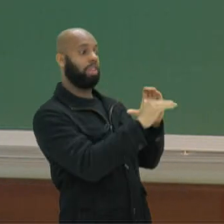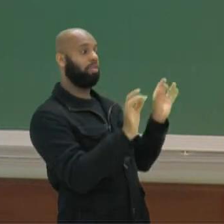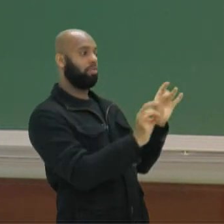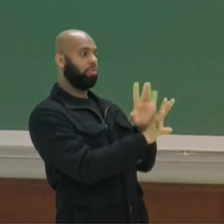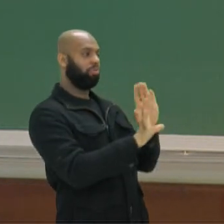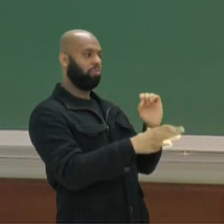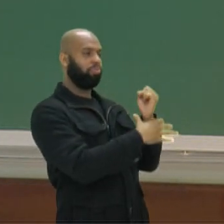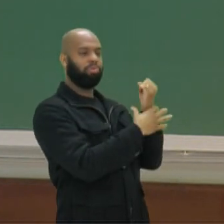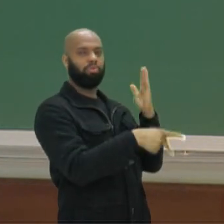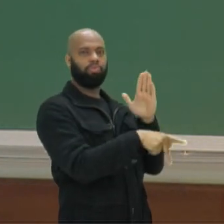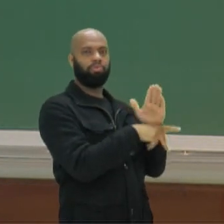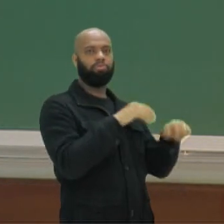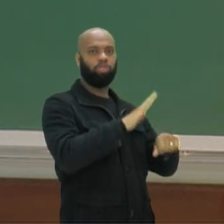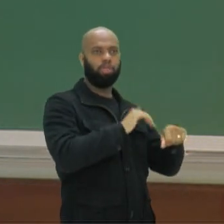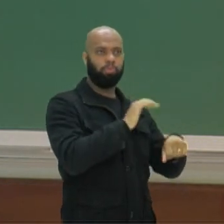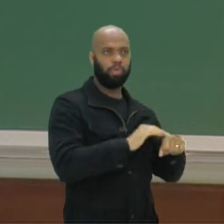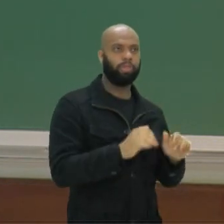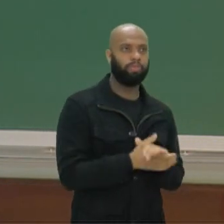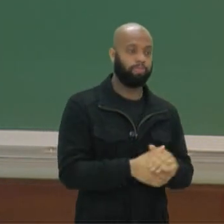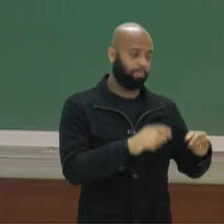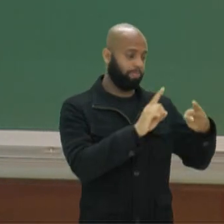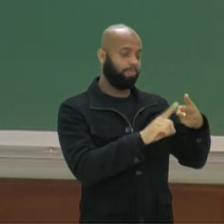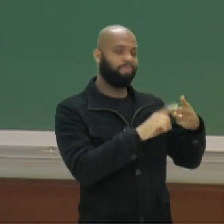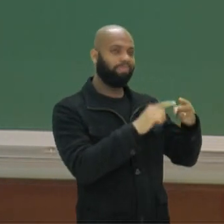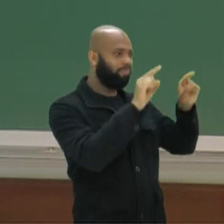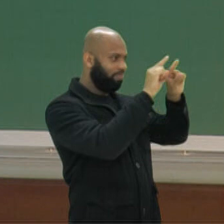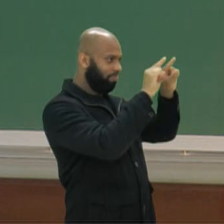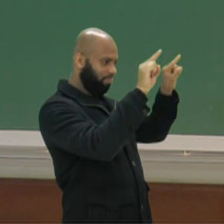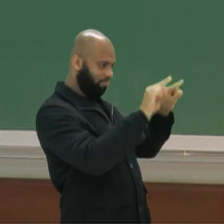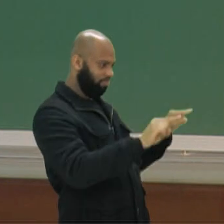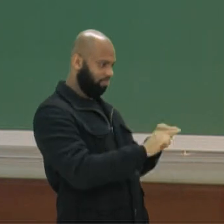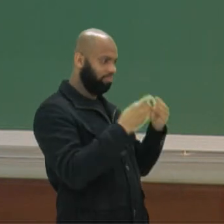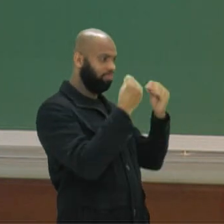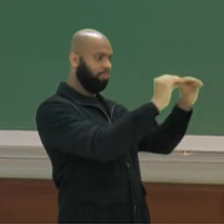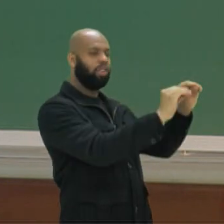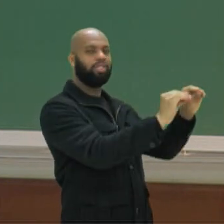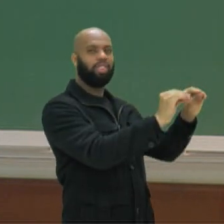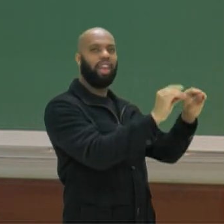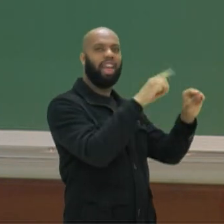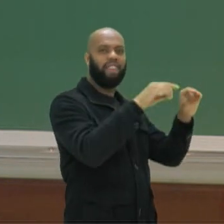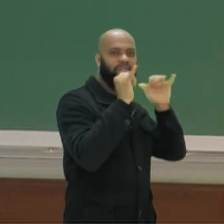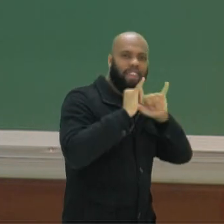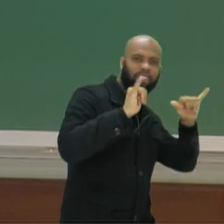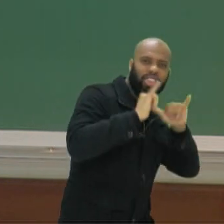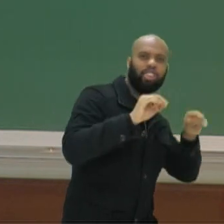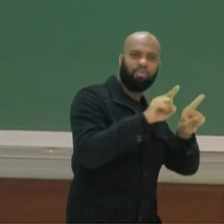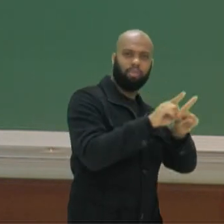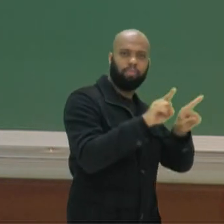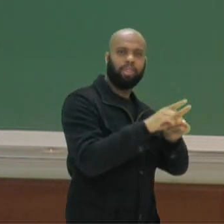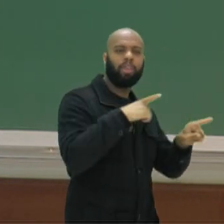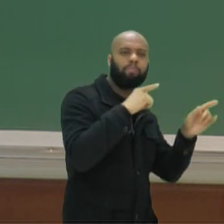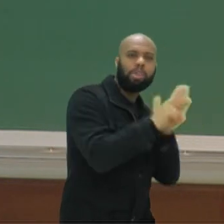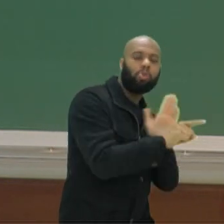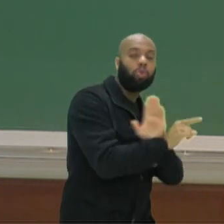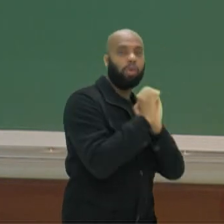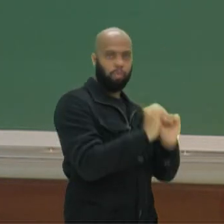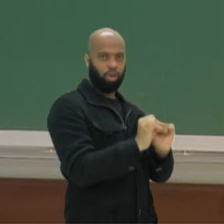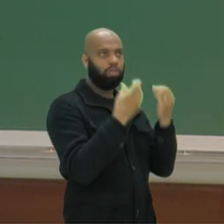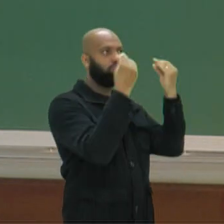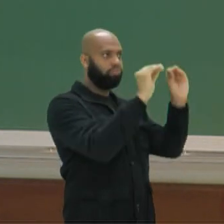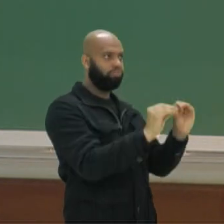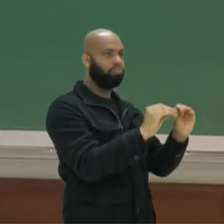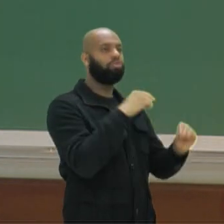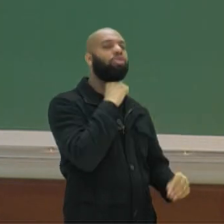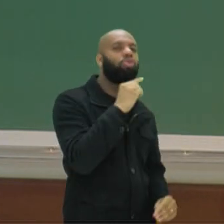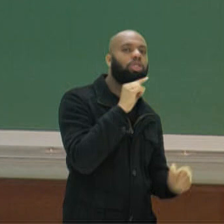importante. De novo, né? O mural é a tua sala de aula, pessoal. Então, vocês precisam usar o mural para